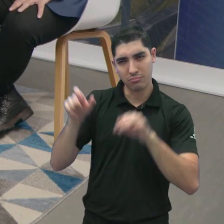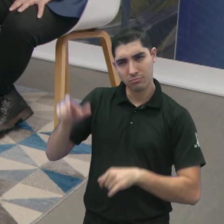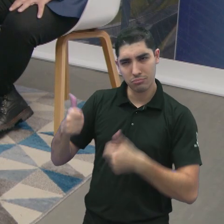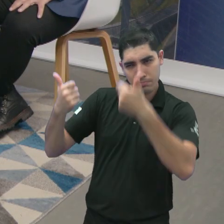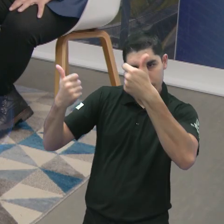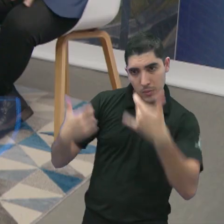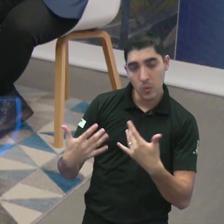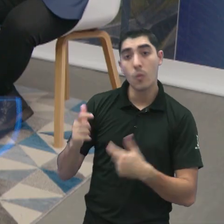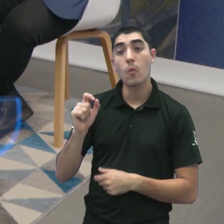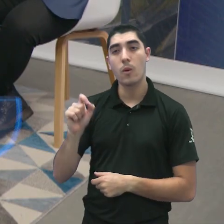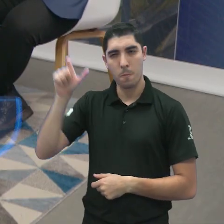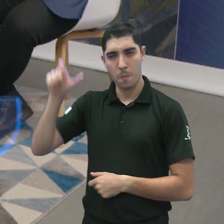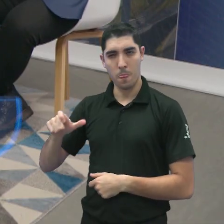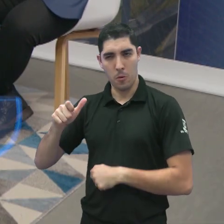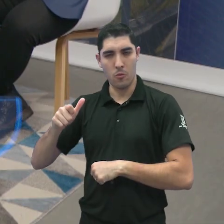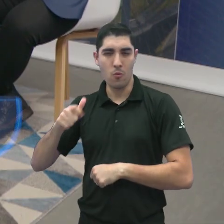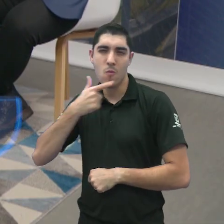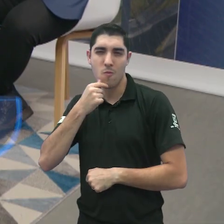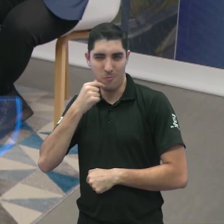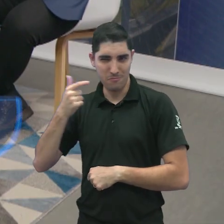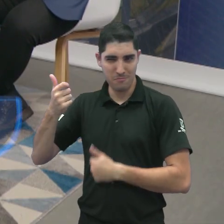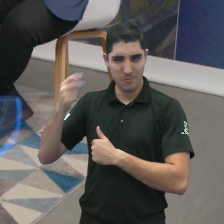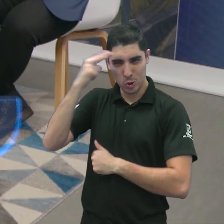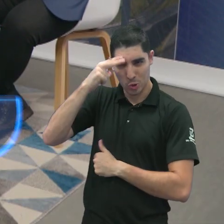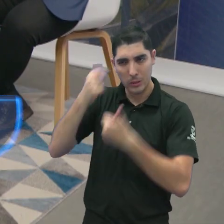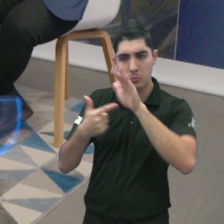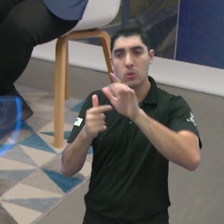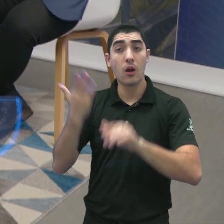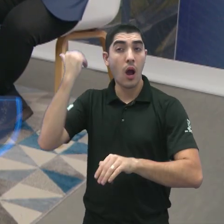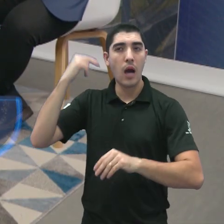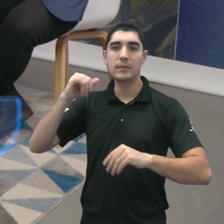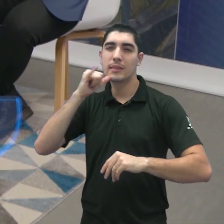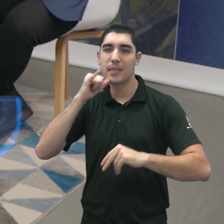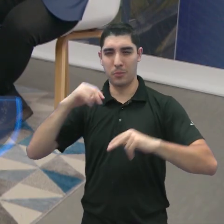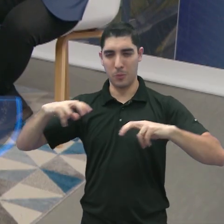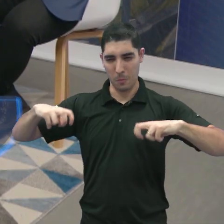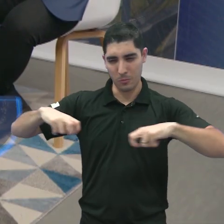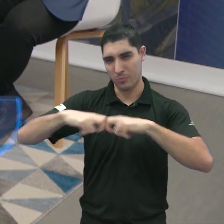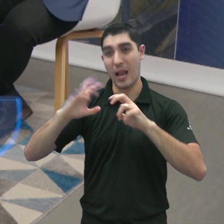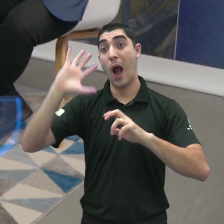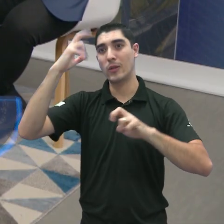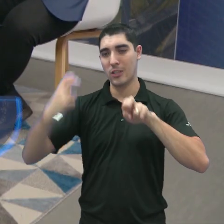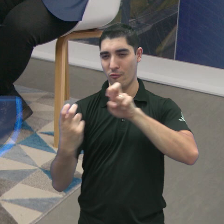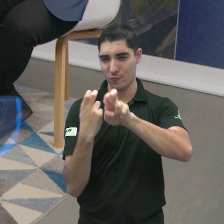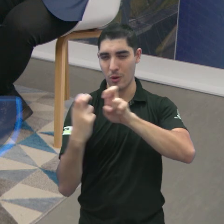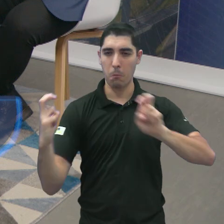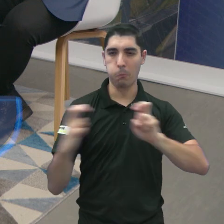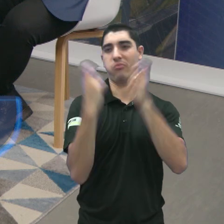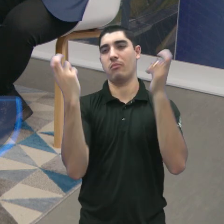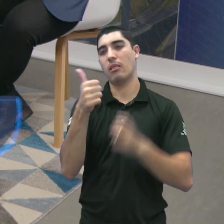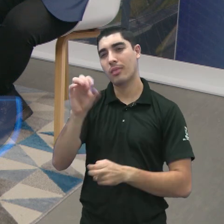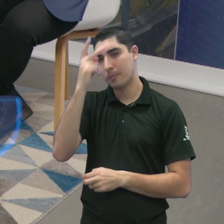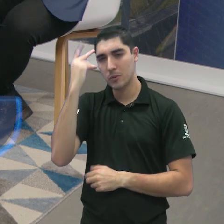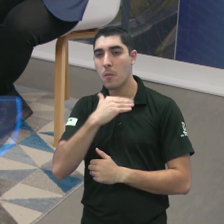né, que o historiador falou para a gente ali que teve um acidente, teve 10 mortes. Hoje em dia, nas rodovias, um acidente que dá, né, um